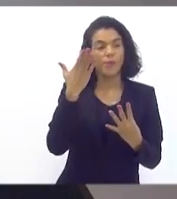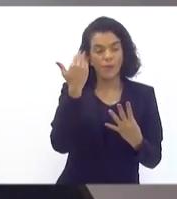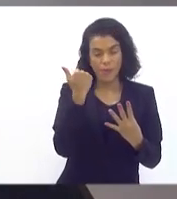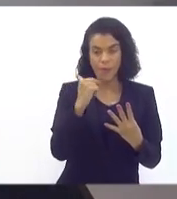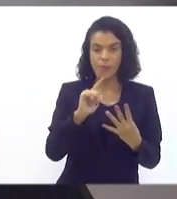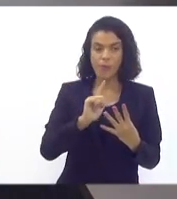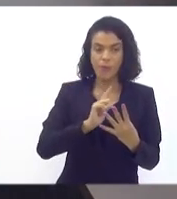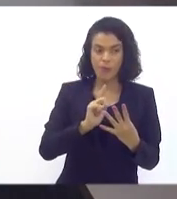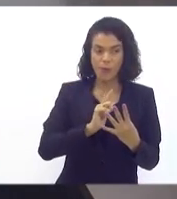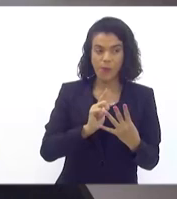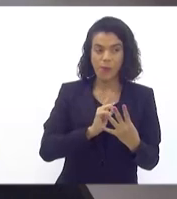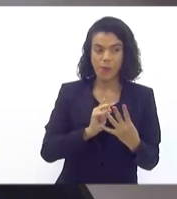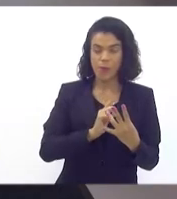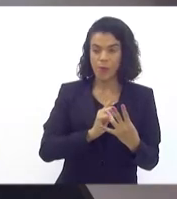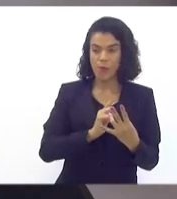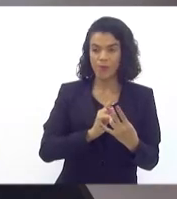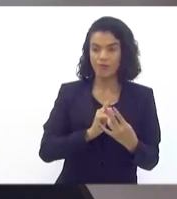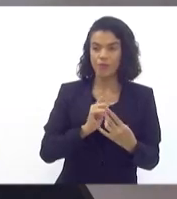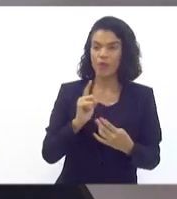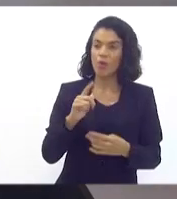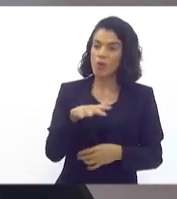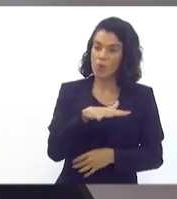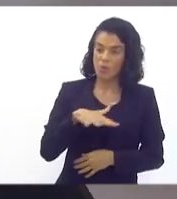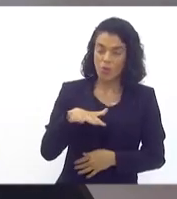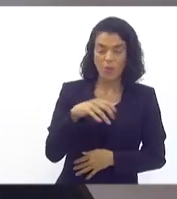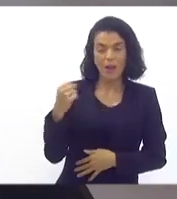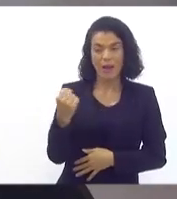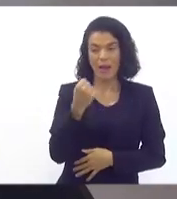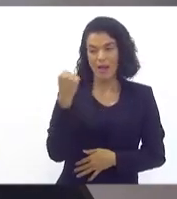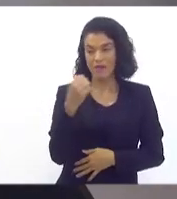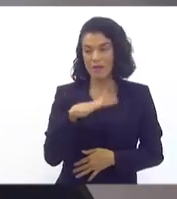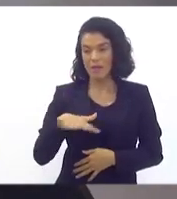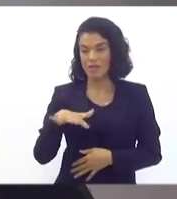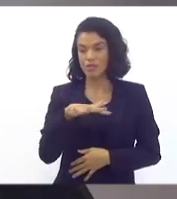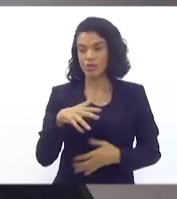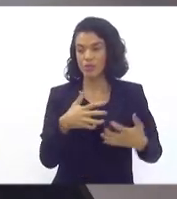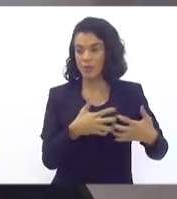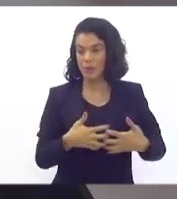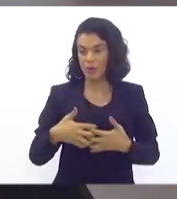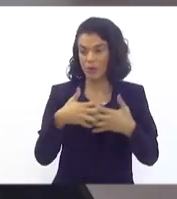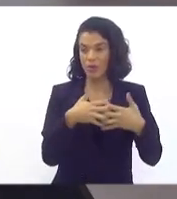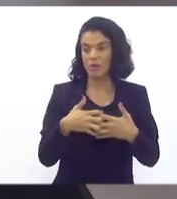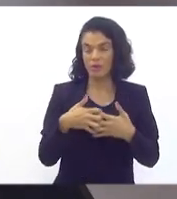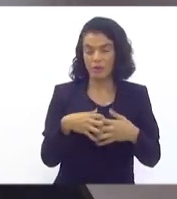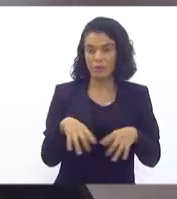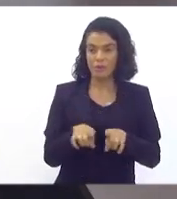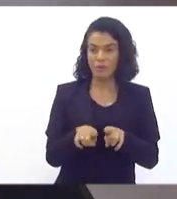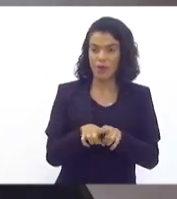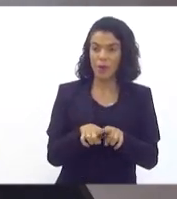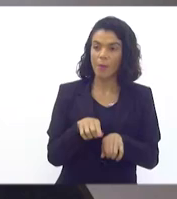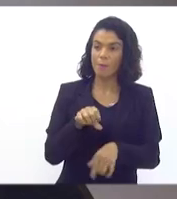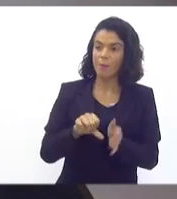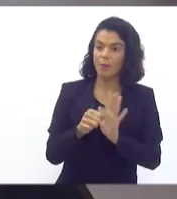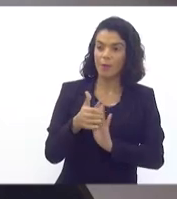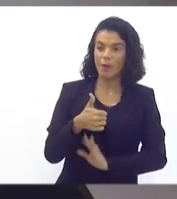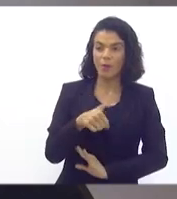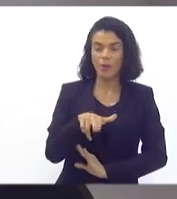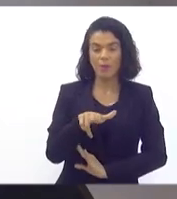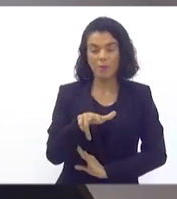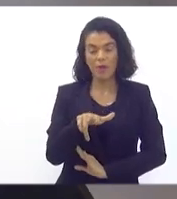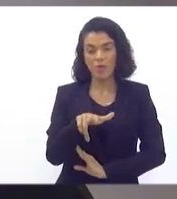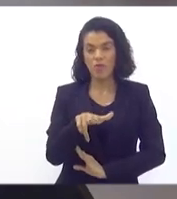um problema grave na região serrana com serviços concessionárias também mas passar a palavra para o meu querido irmão